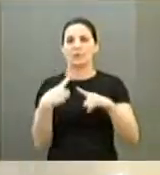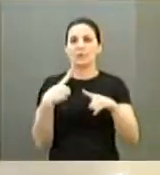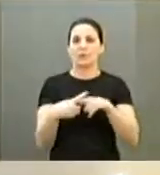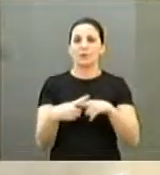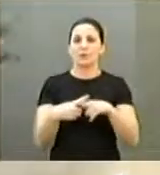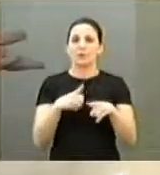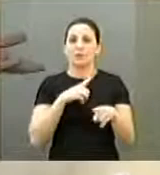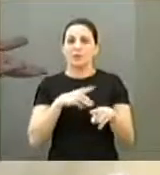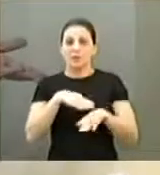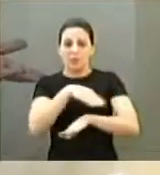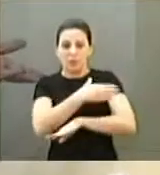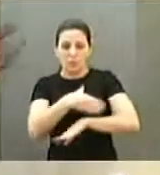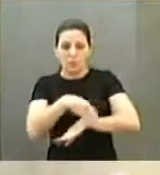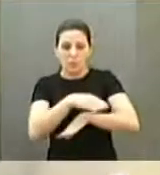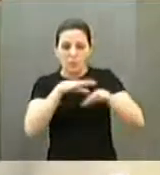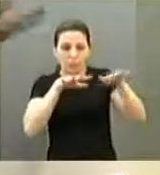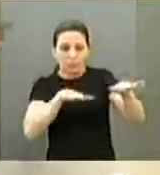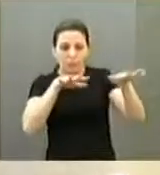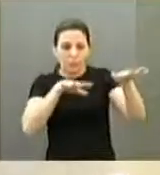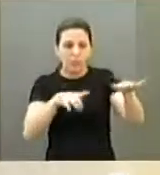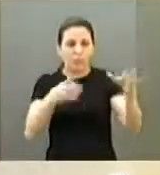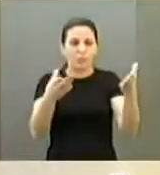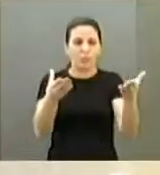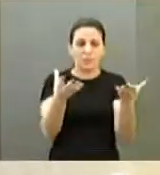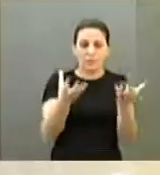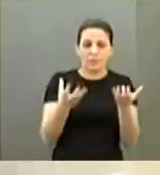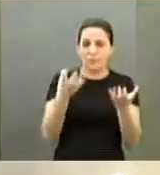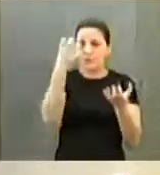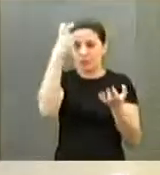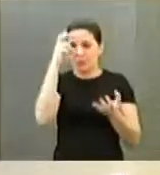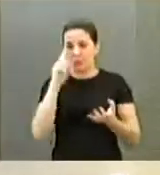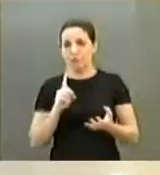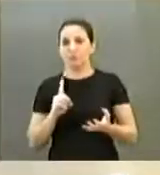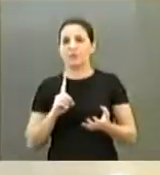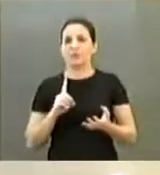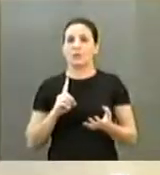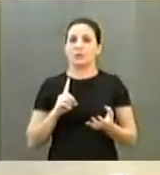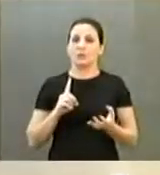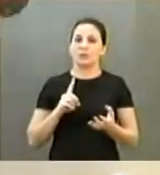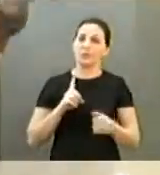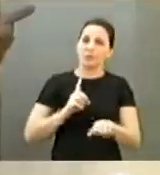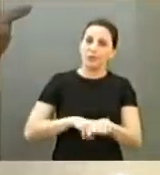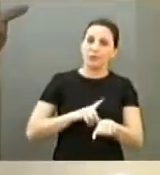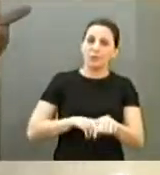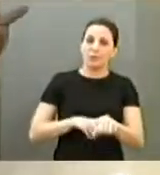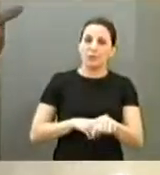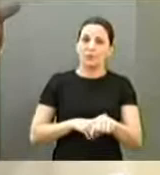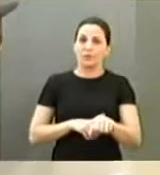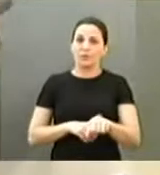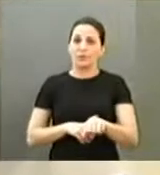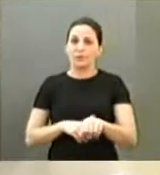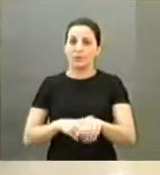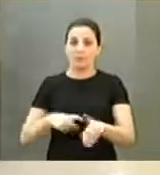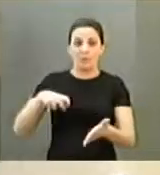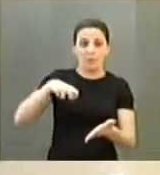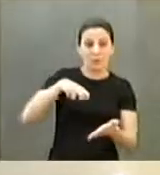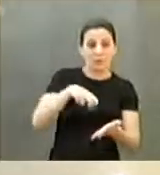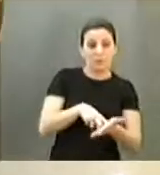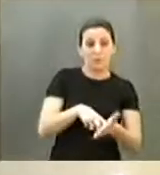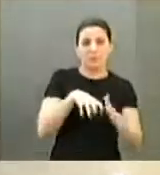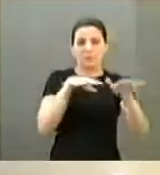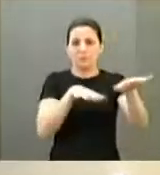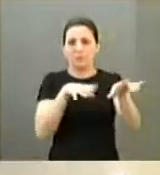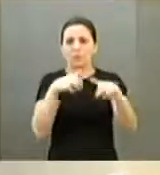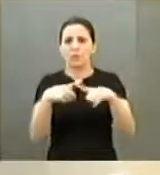tem gente na rua reivindicando o seu direito. Que loucura é essa? Daqui a pouco nós vamos começar a penalizar as manifestações, porque elas é que